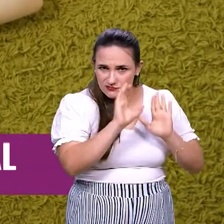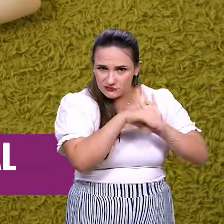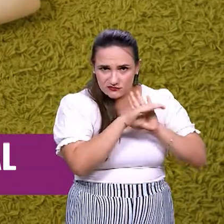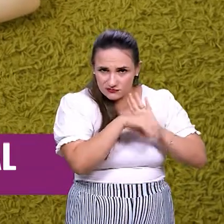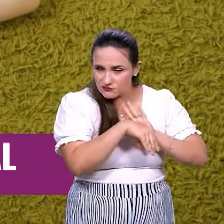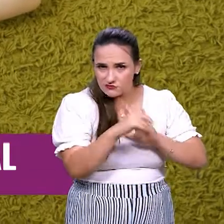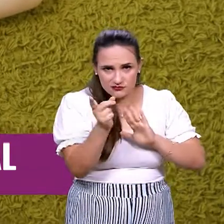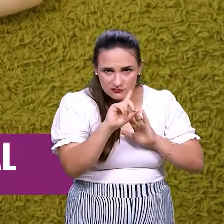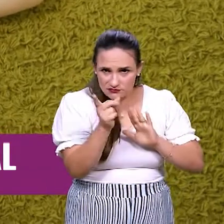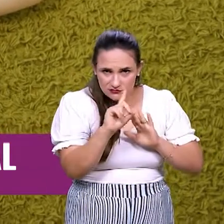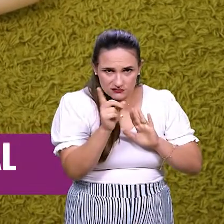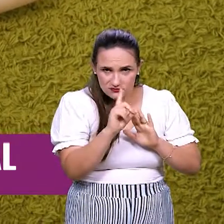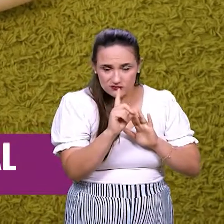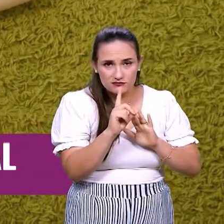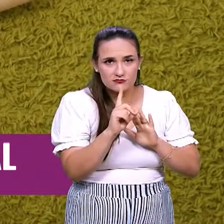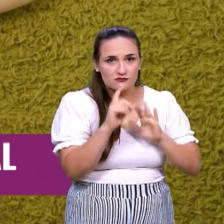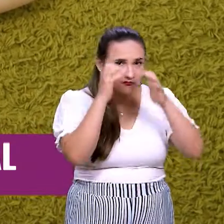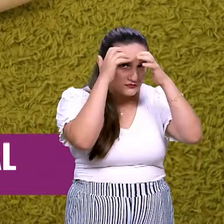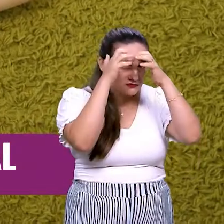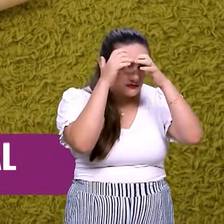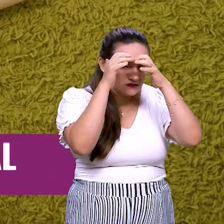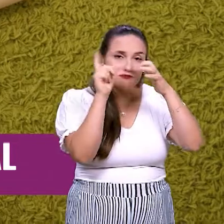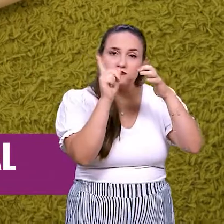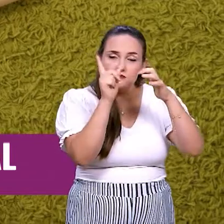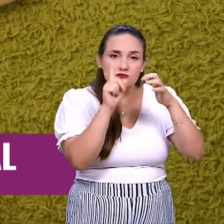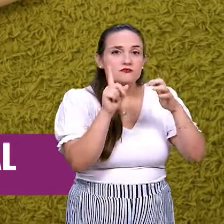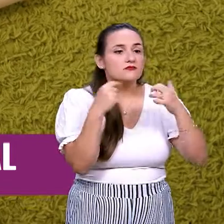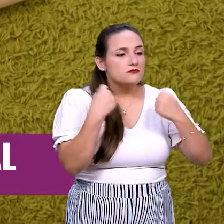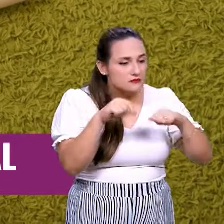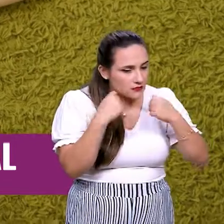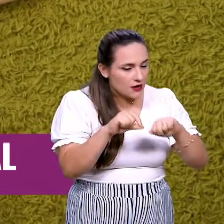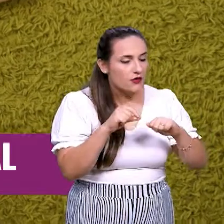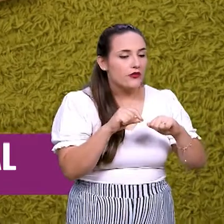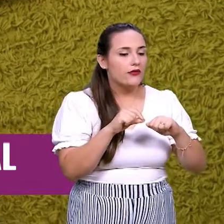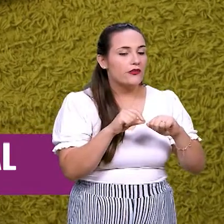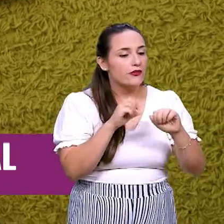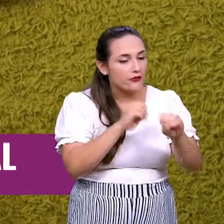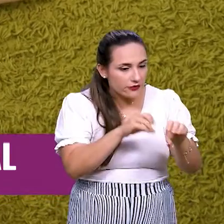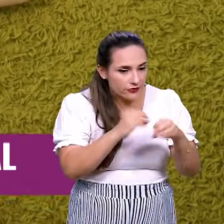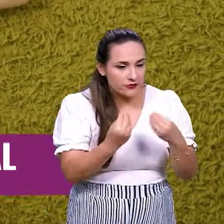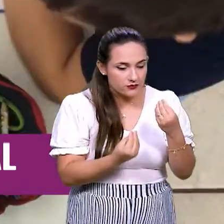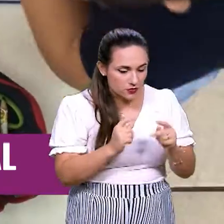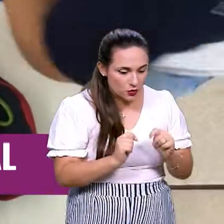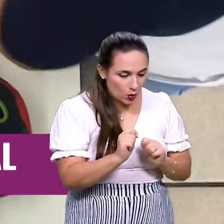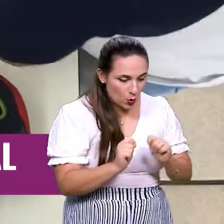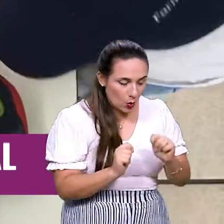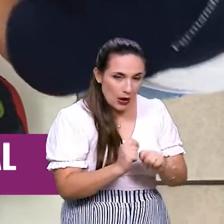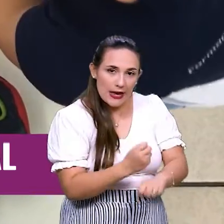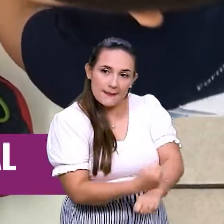cognitivas. E começaram a trabalhar isso, né? As questões socioemocionais, as habilidades não cognitivas.